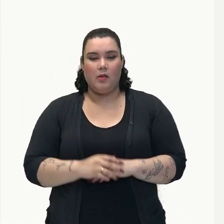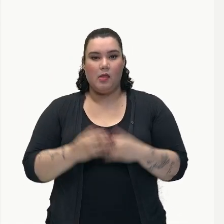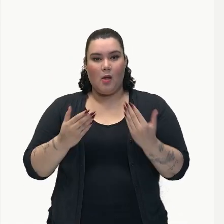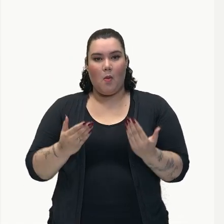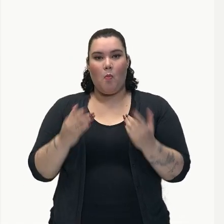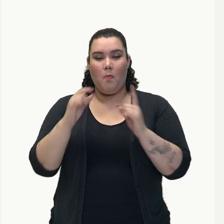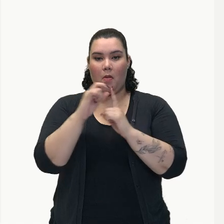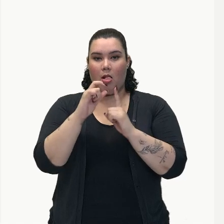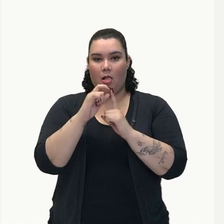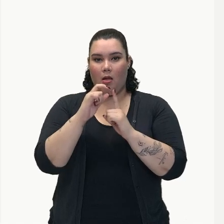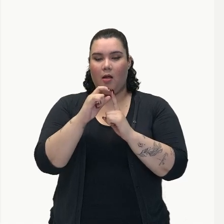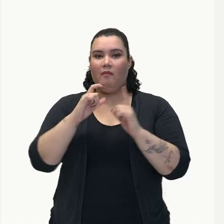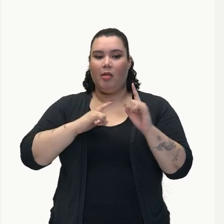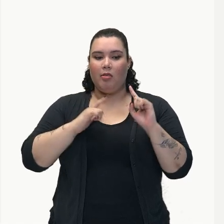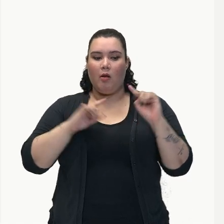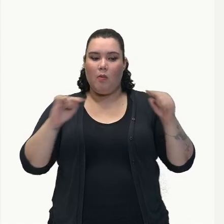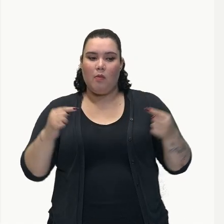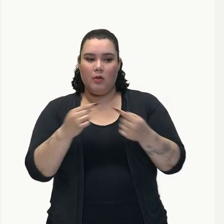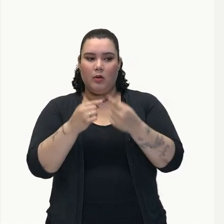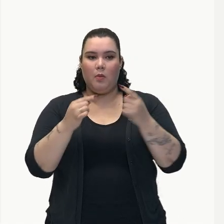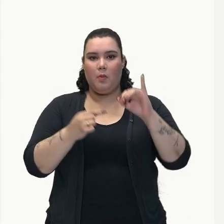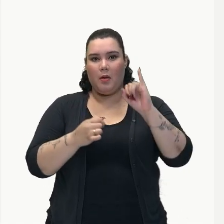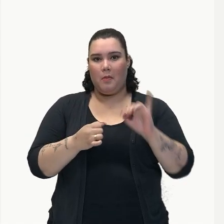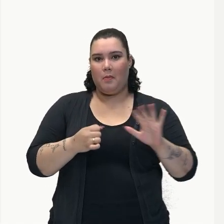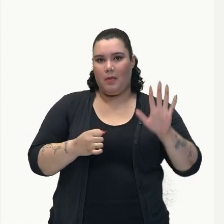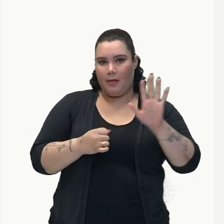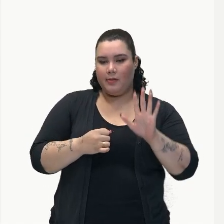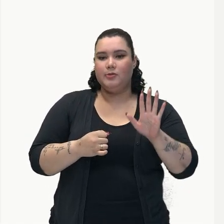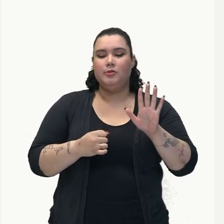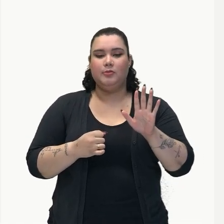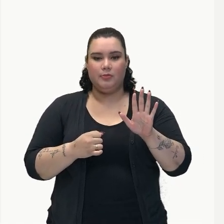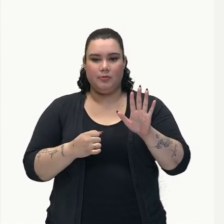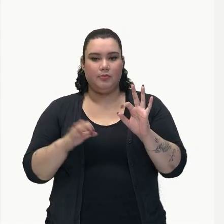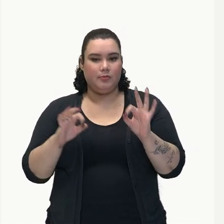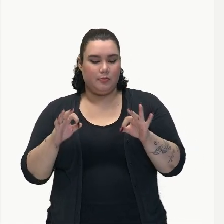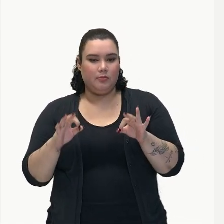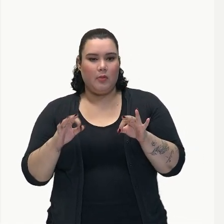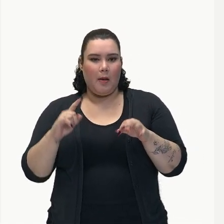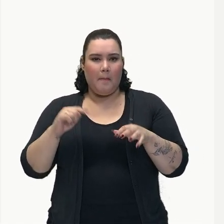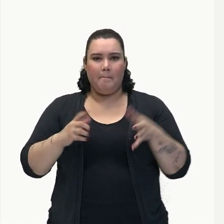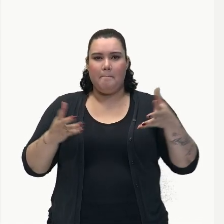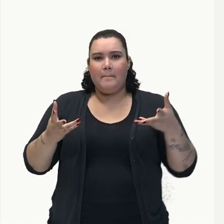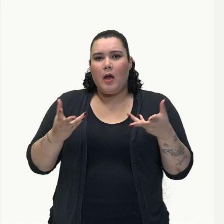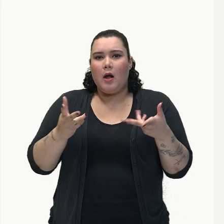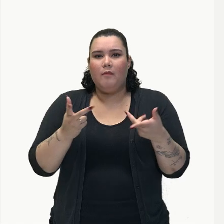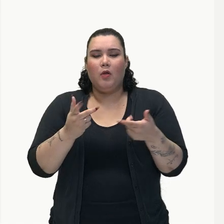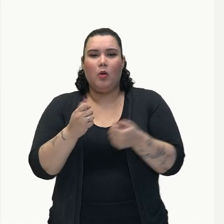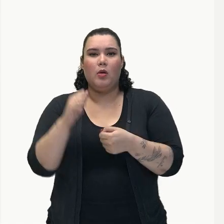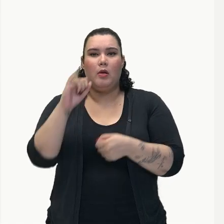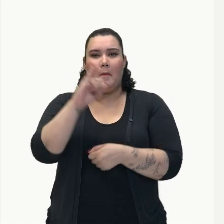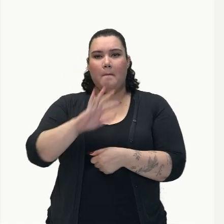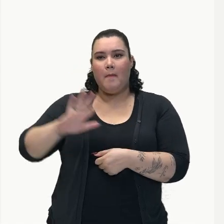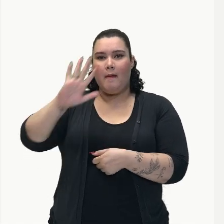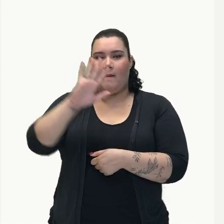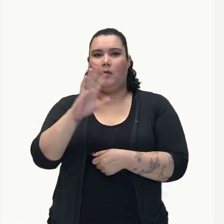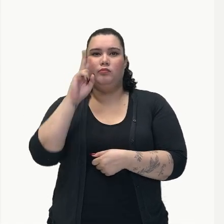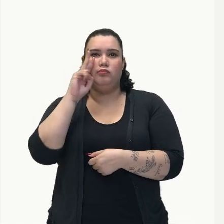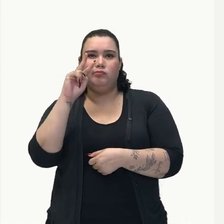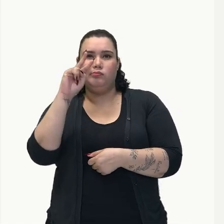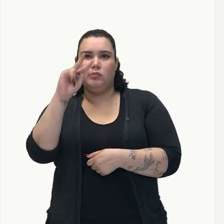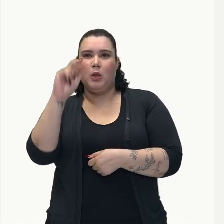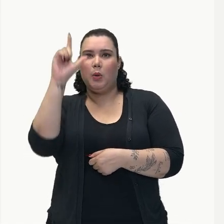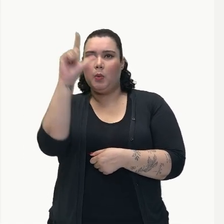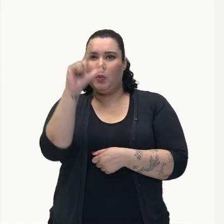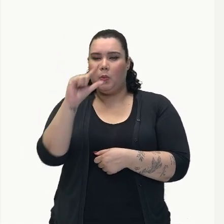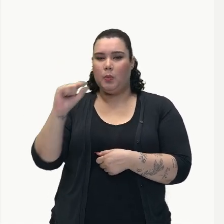lunar. Percebem? Né? Uma linda, uma bela paisagem lunar. Né? A lua,